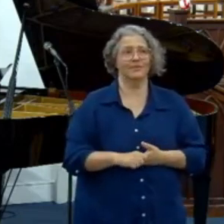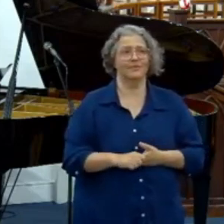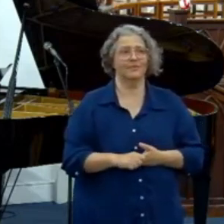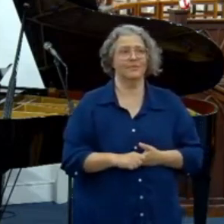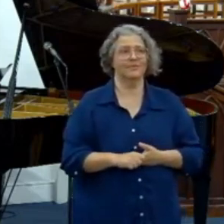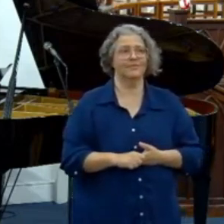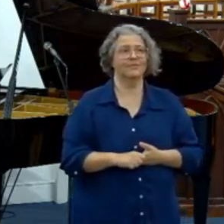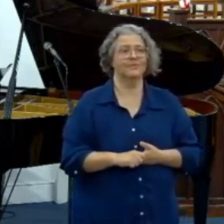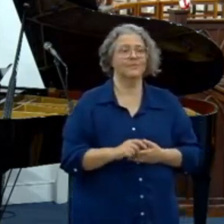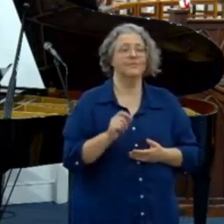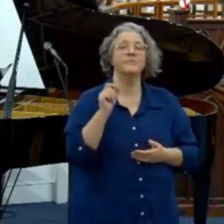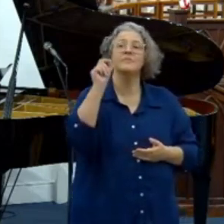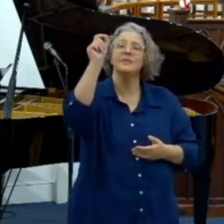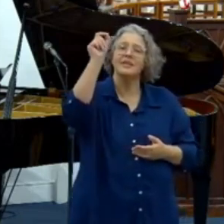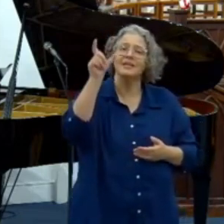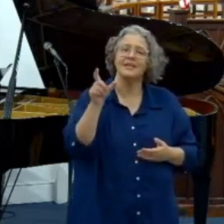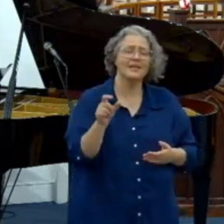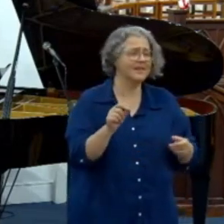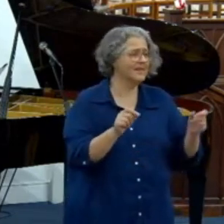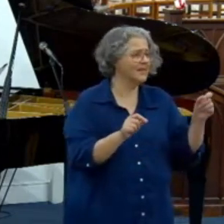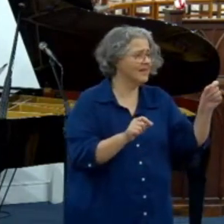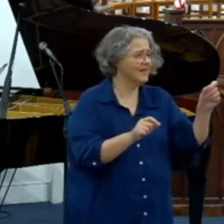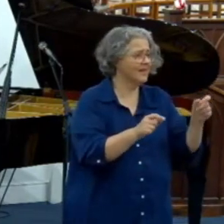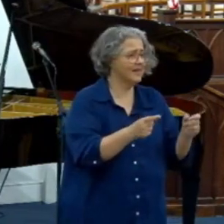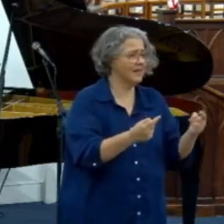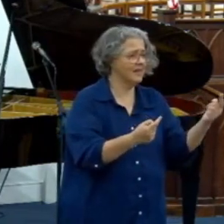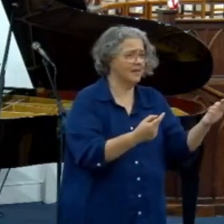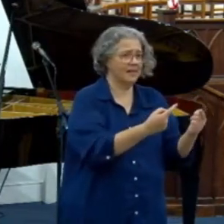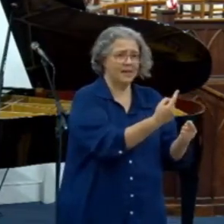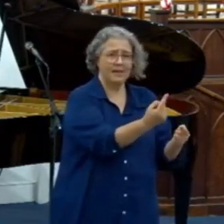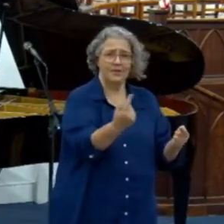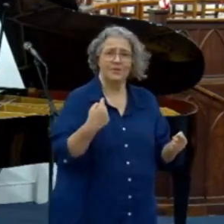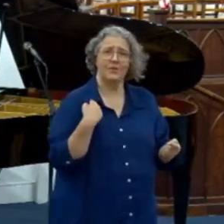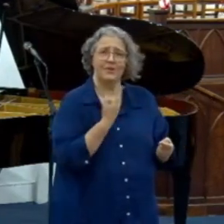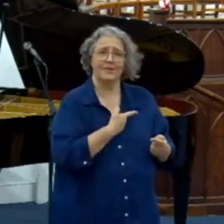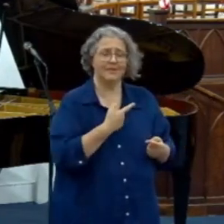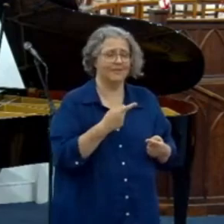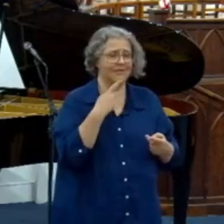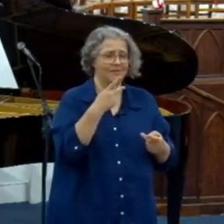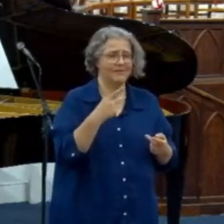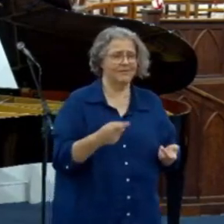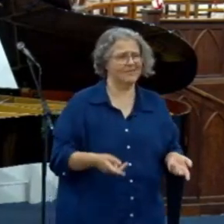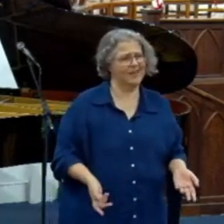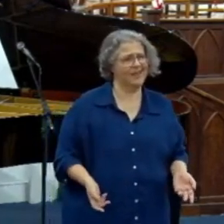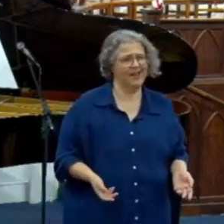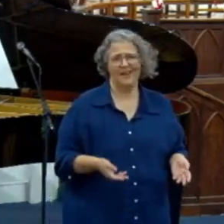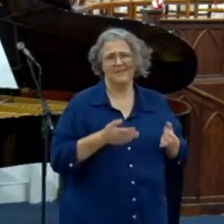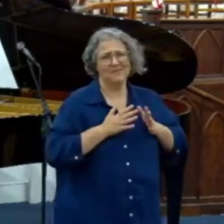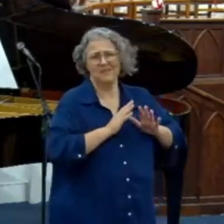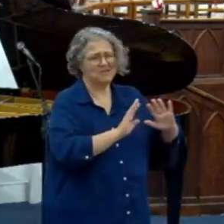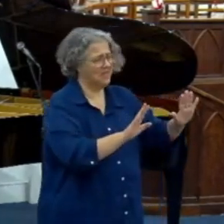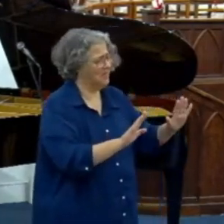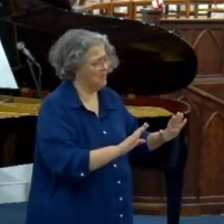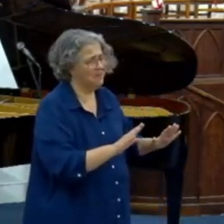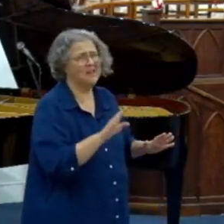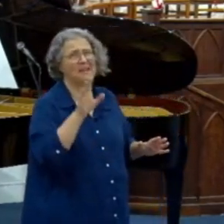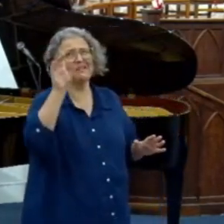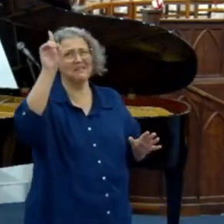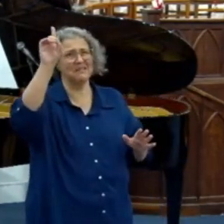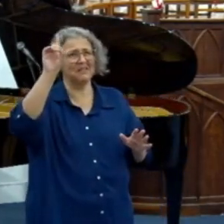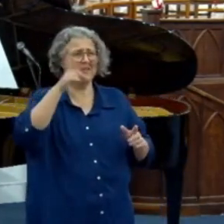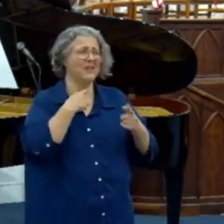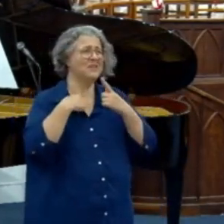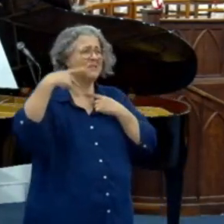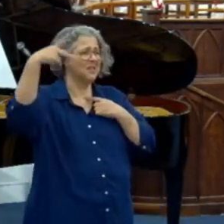Deus, né? Quem de nós imaginaria começar um domingo dizendo: ah, eu não tenho intenção de agradar ao Senhor, vou ser o que